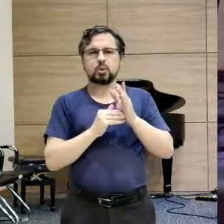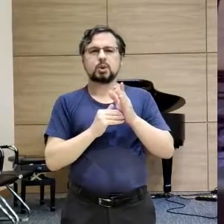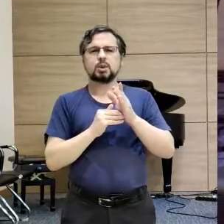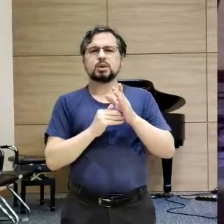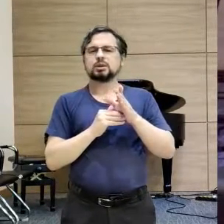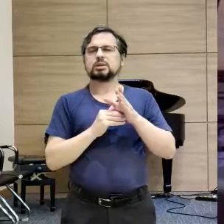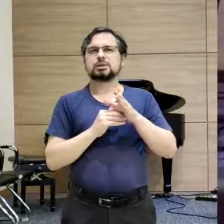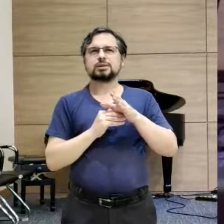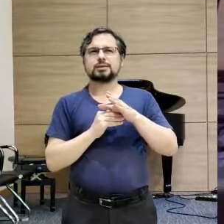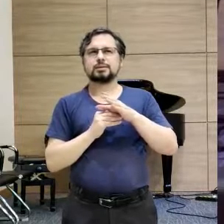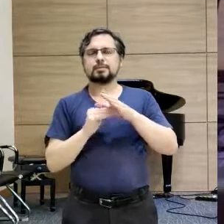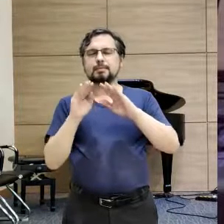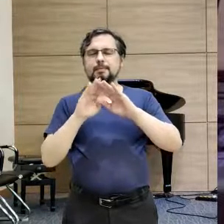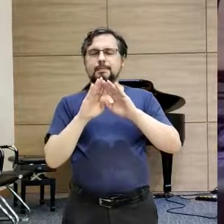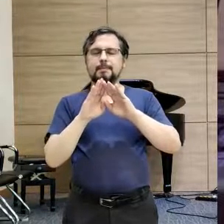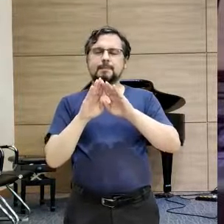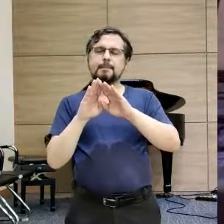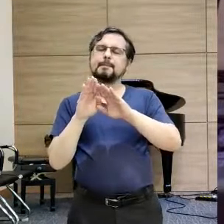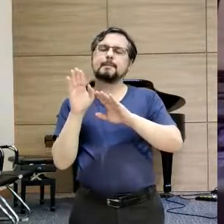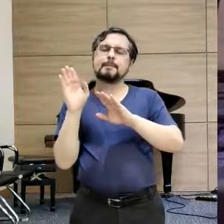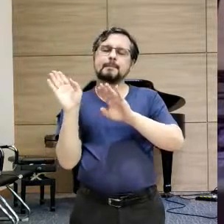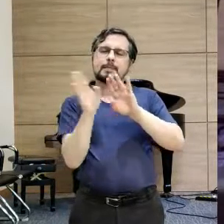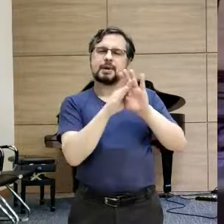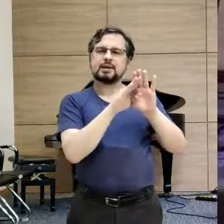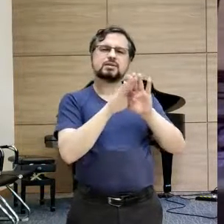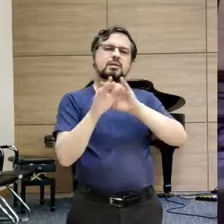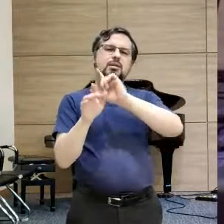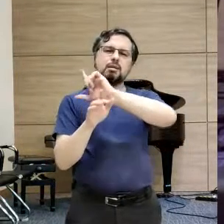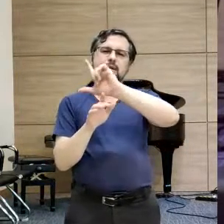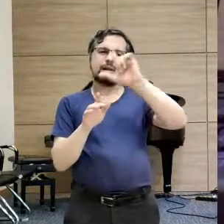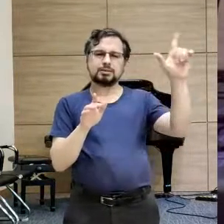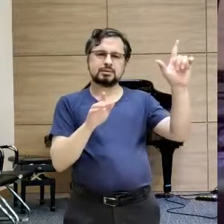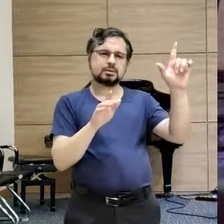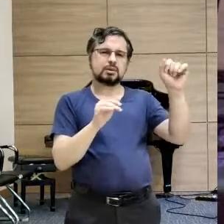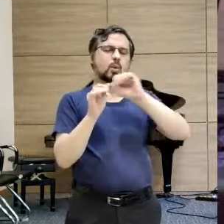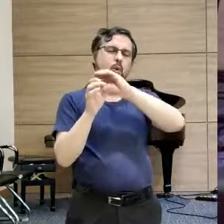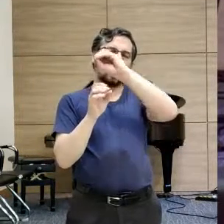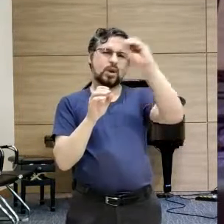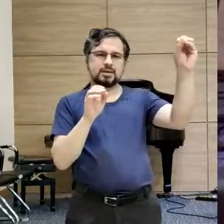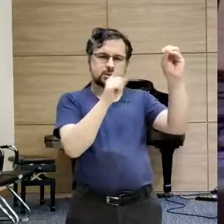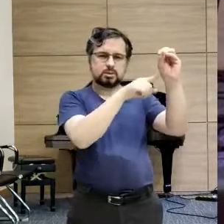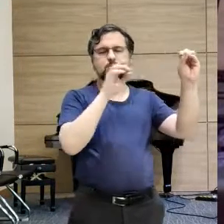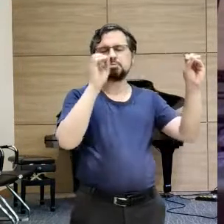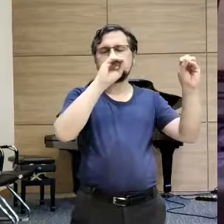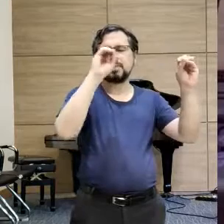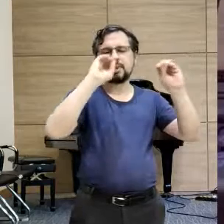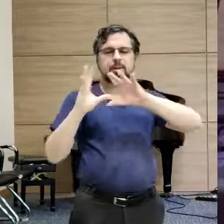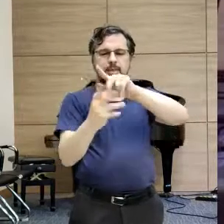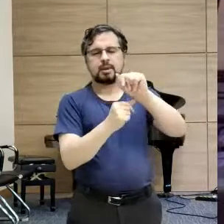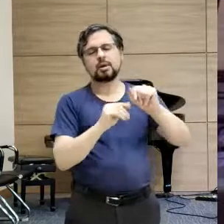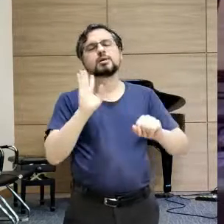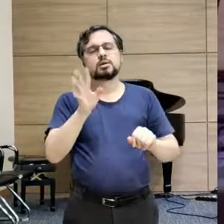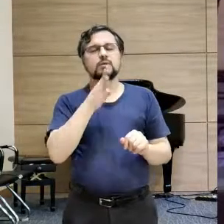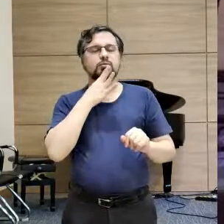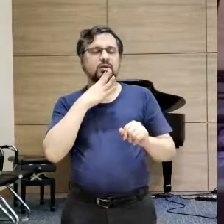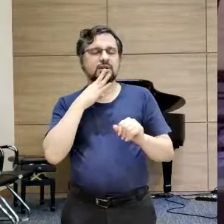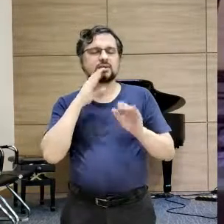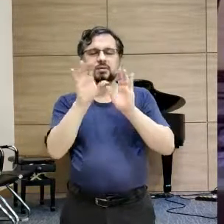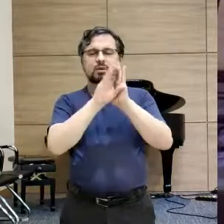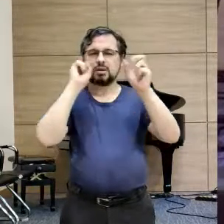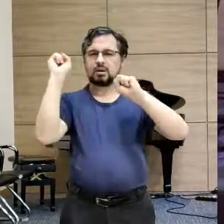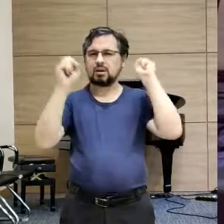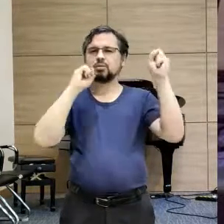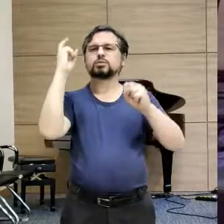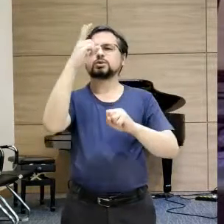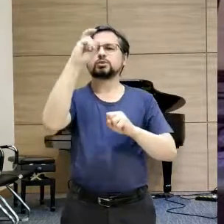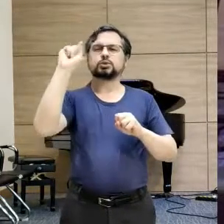ouviu falar do rei Davi. Já ouviu o Salmo 23, já conhece esse Salmo 51. O ocidente da